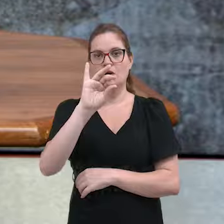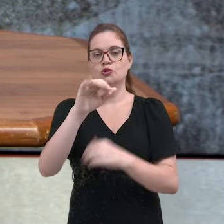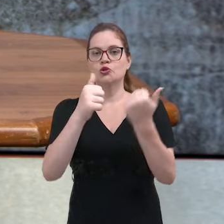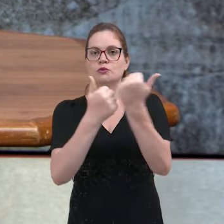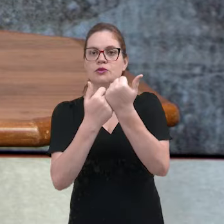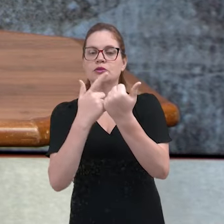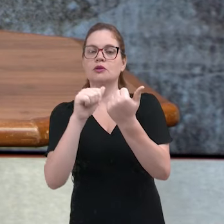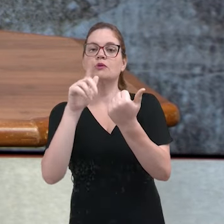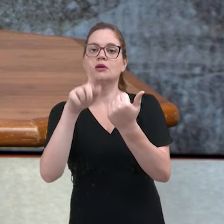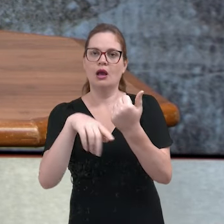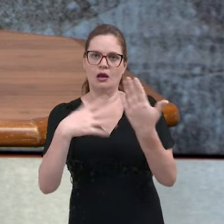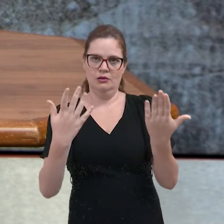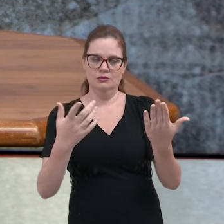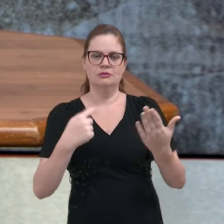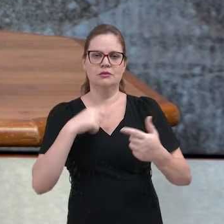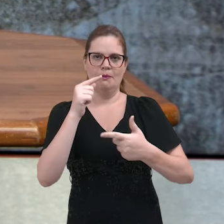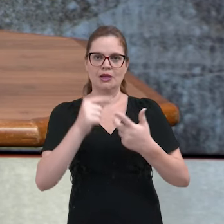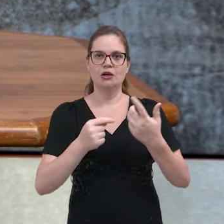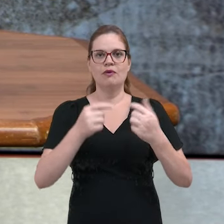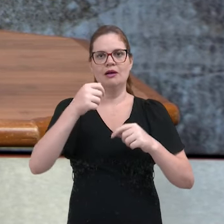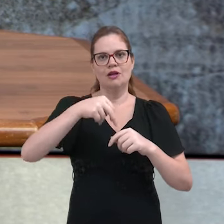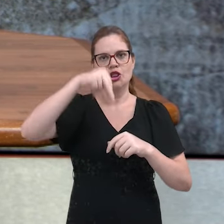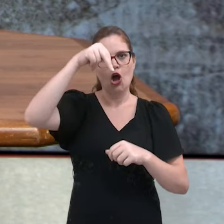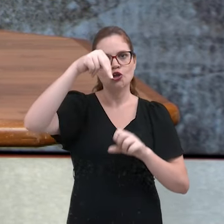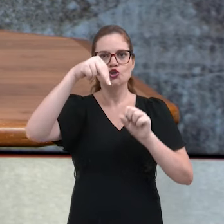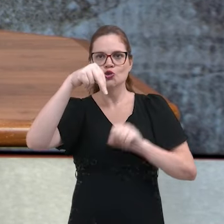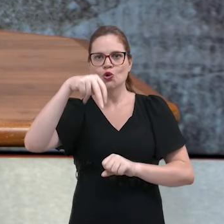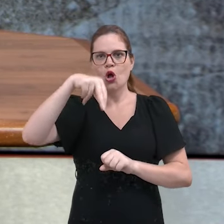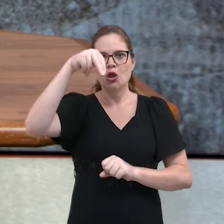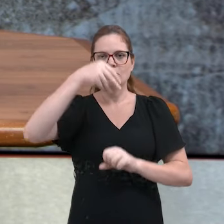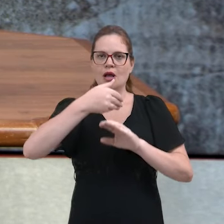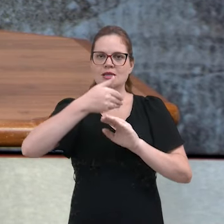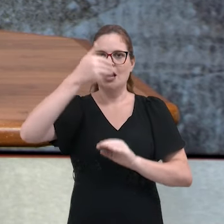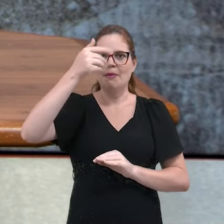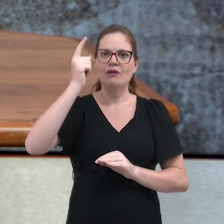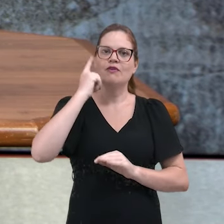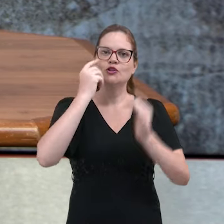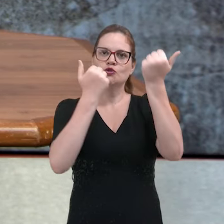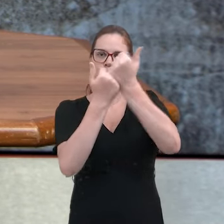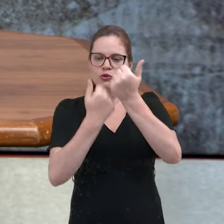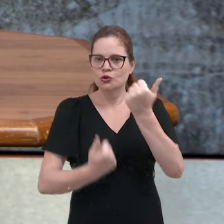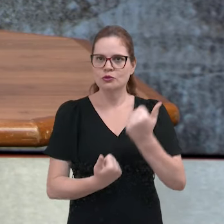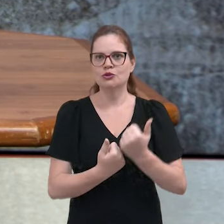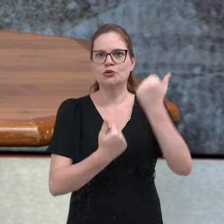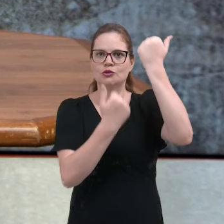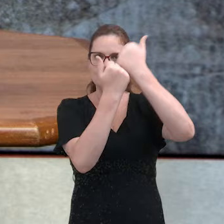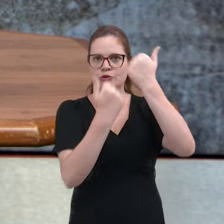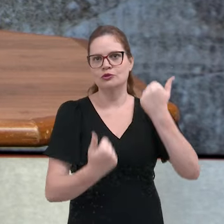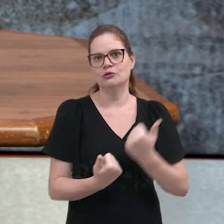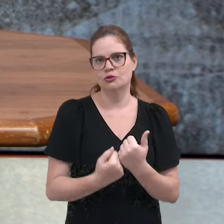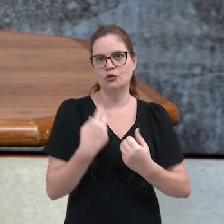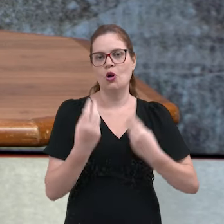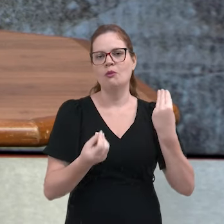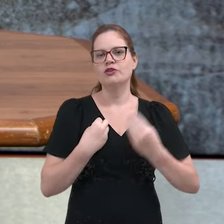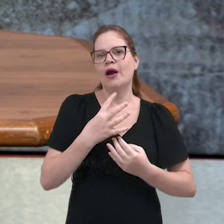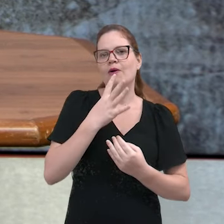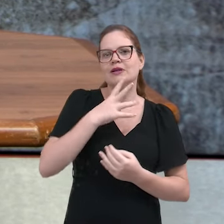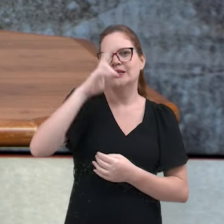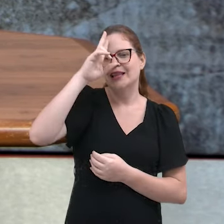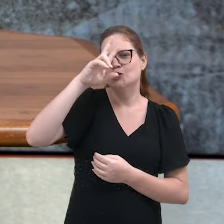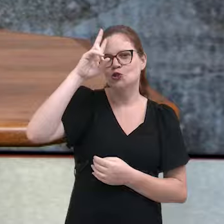reino de Israel. Nós vamos fazendo essa leitura e vamos conhecendo mais a respeito daquilo que o Senhor